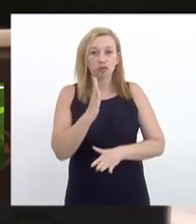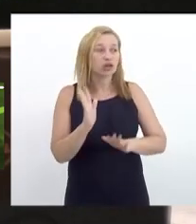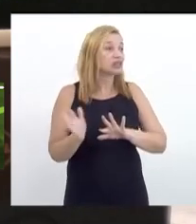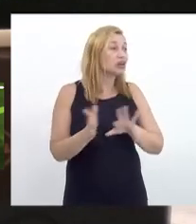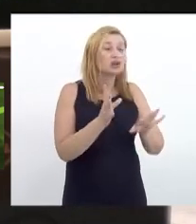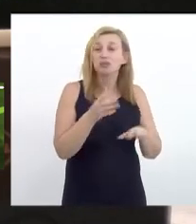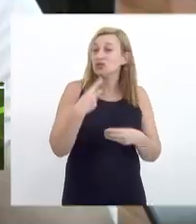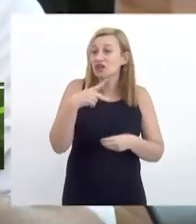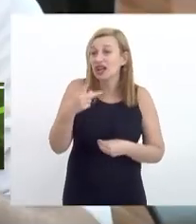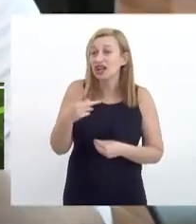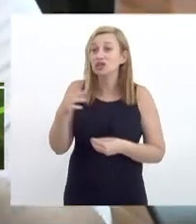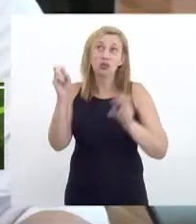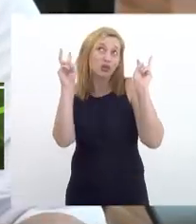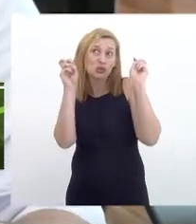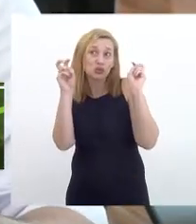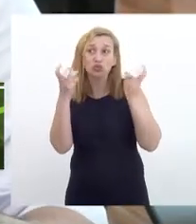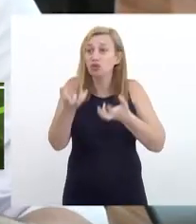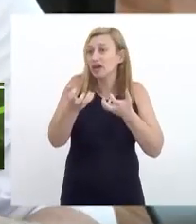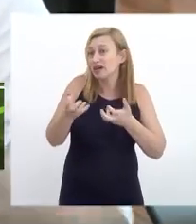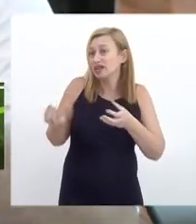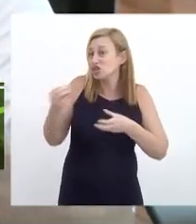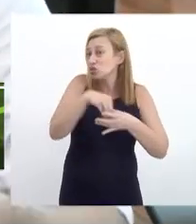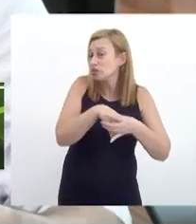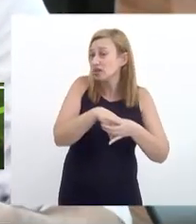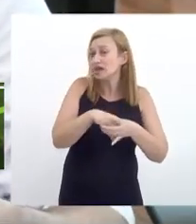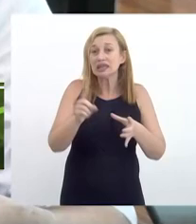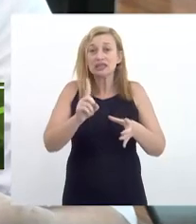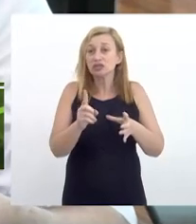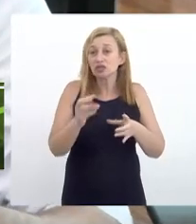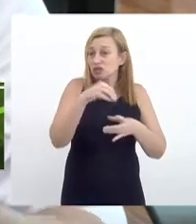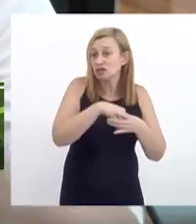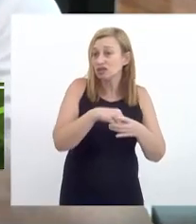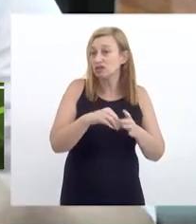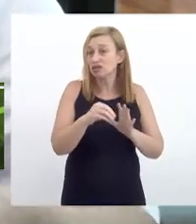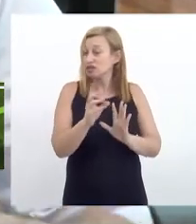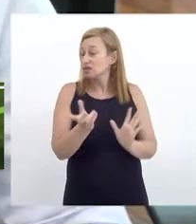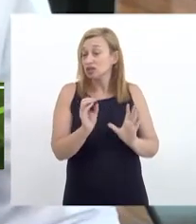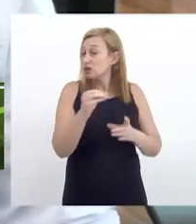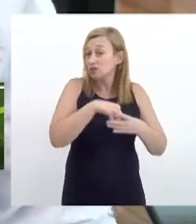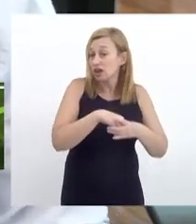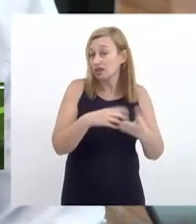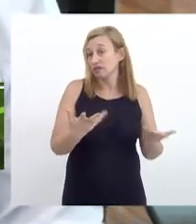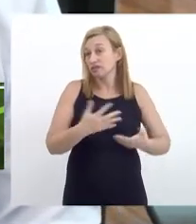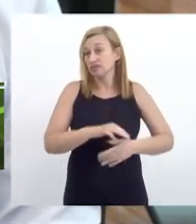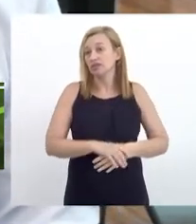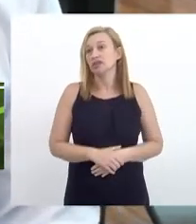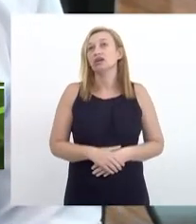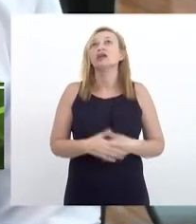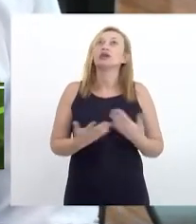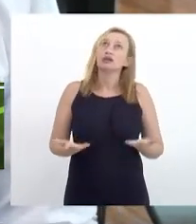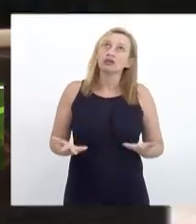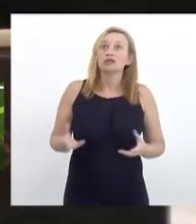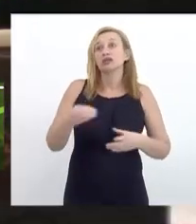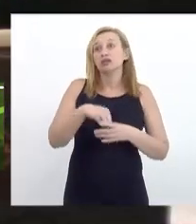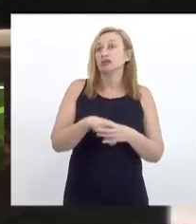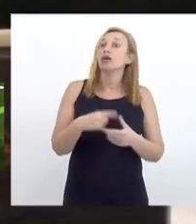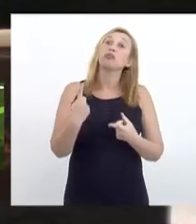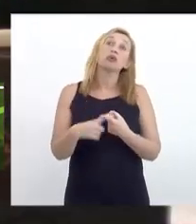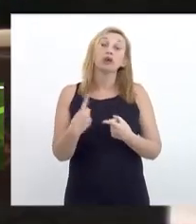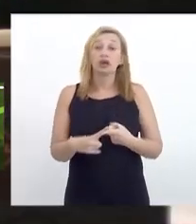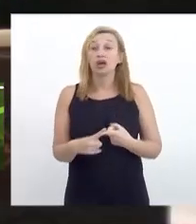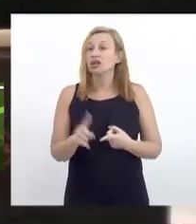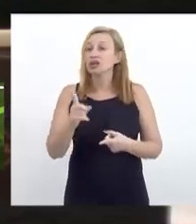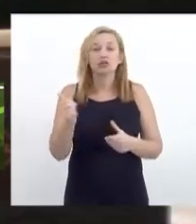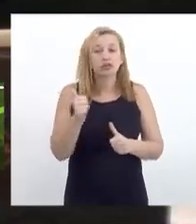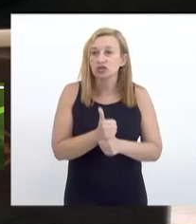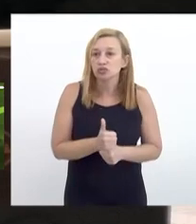uma tese Estou defendendo uma tese Que eu quero que seja incorporada Não está no substitutivo Não está Mas não está ainda Porque não tem um